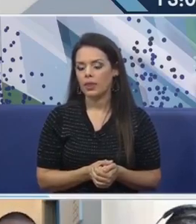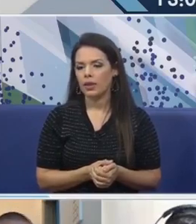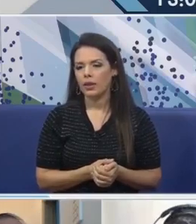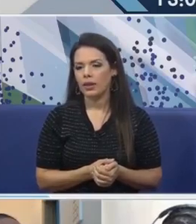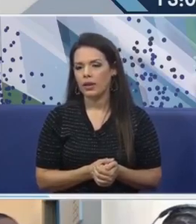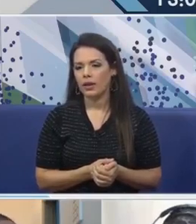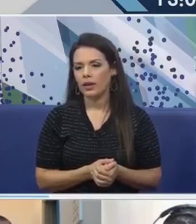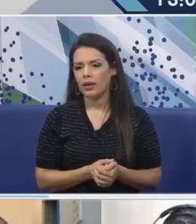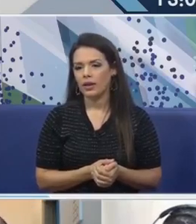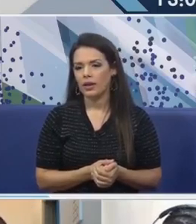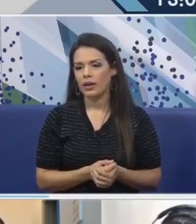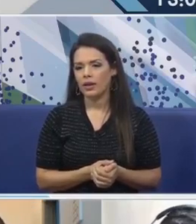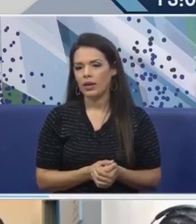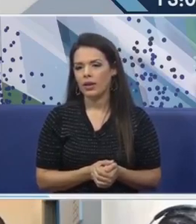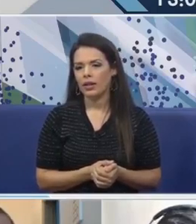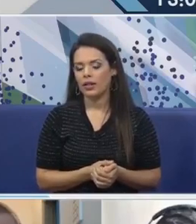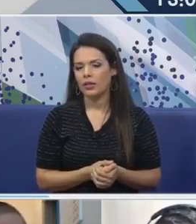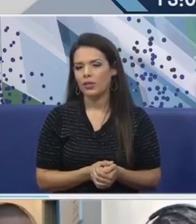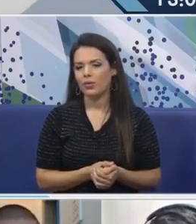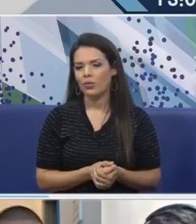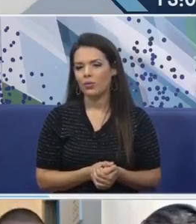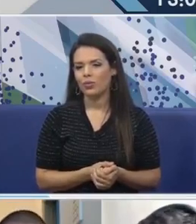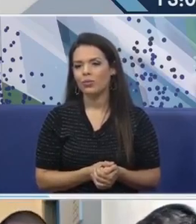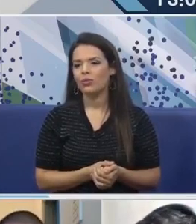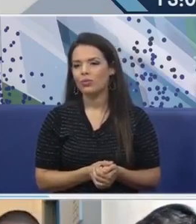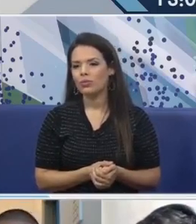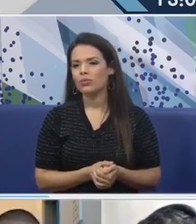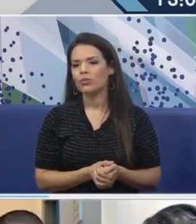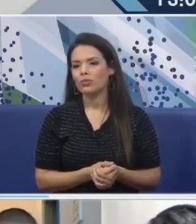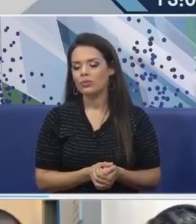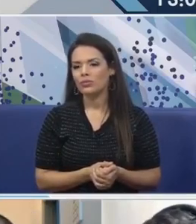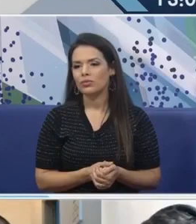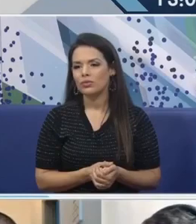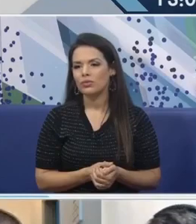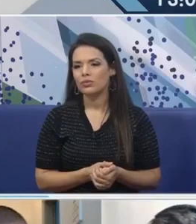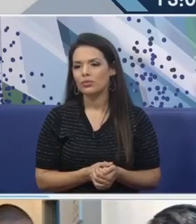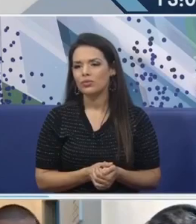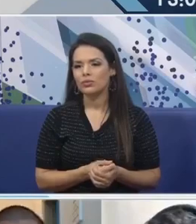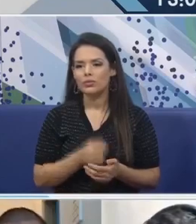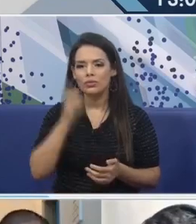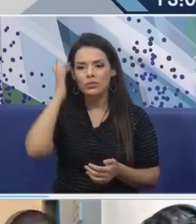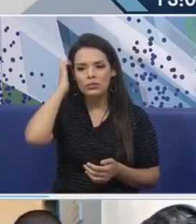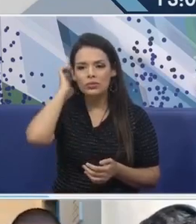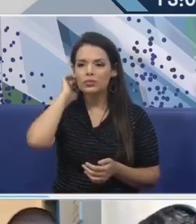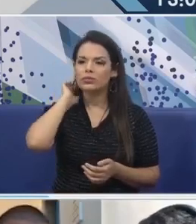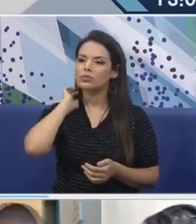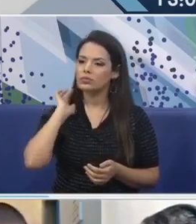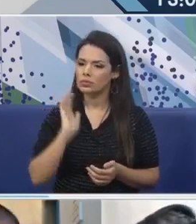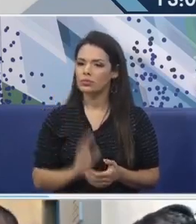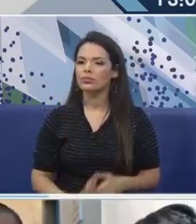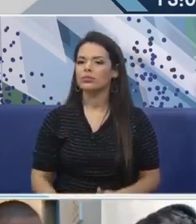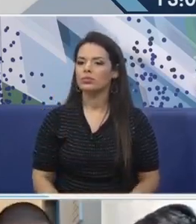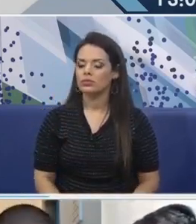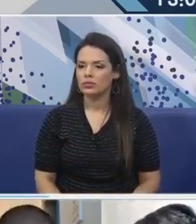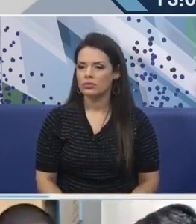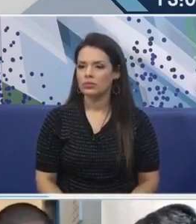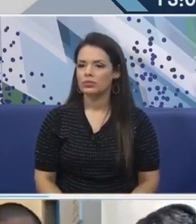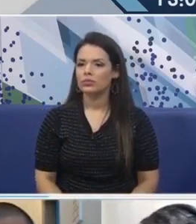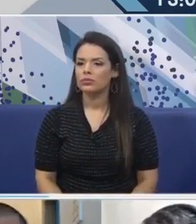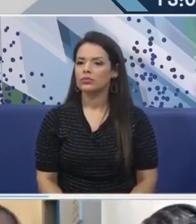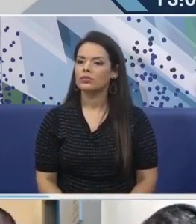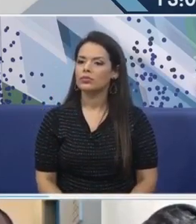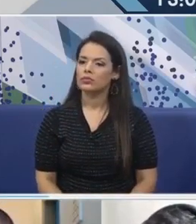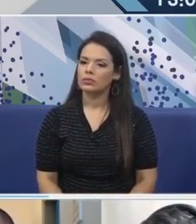meio que deu a entender que ele quer voltar pra lá, que não conseguiu se acertar com o Flamengo. Não sei se foi por dinheiro, por plano de carreira, por fim de carreira, mas ninguém